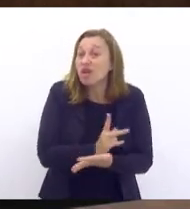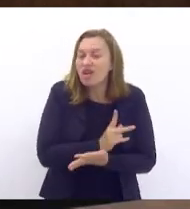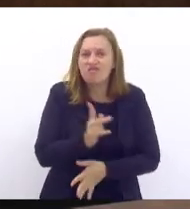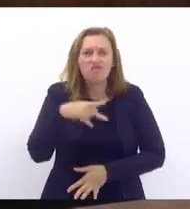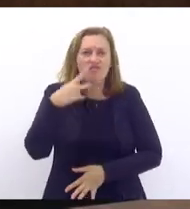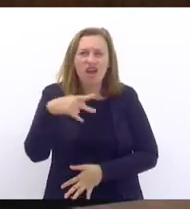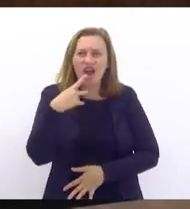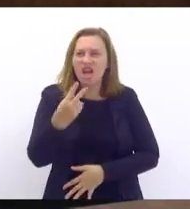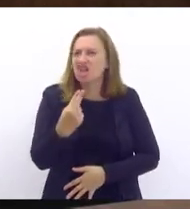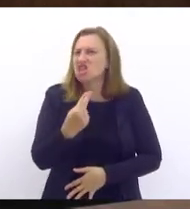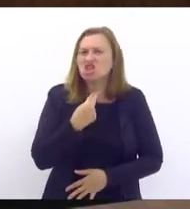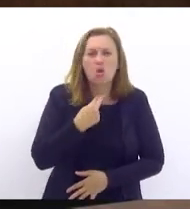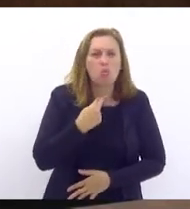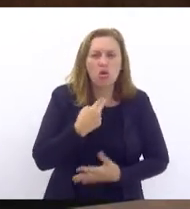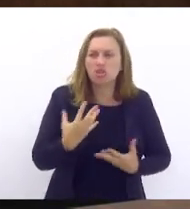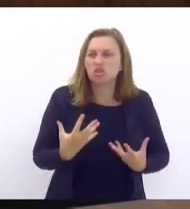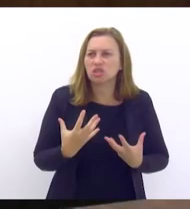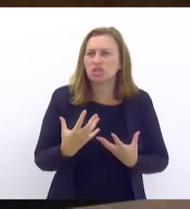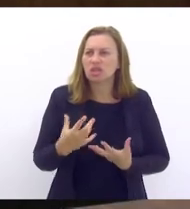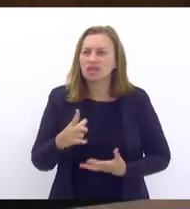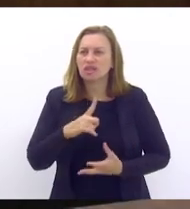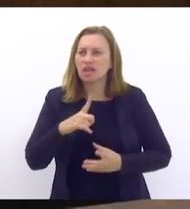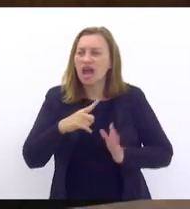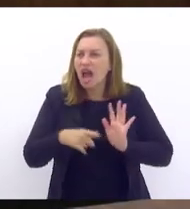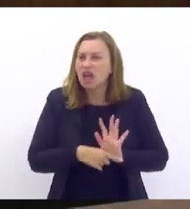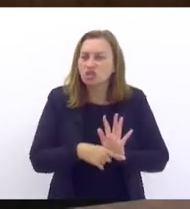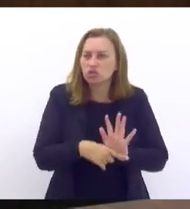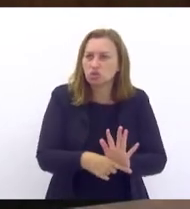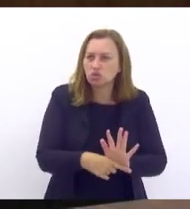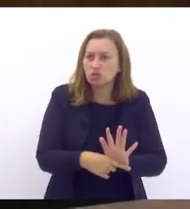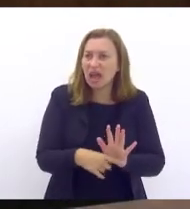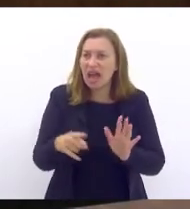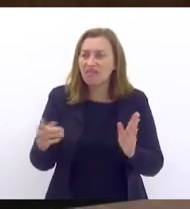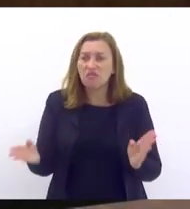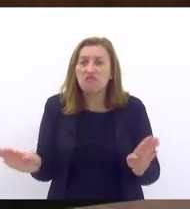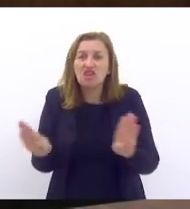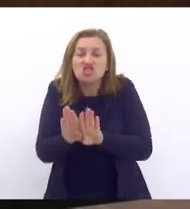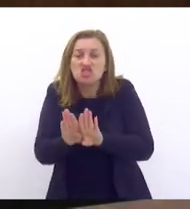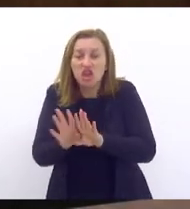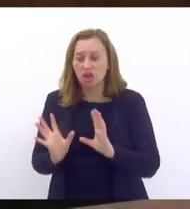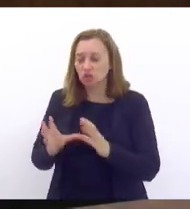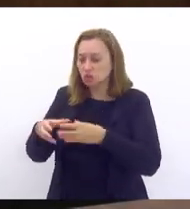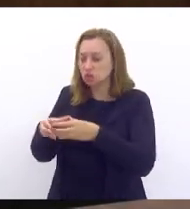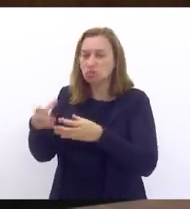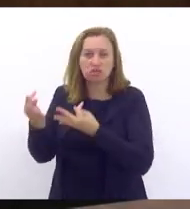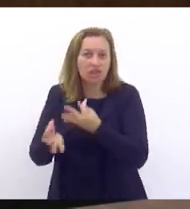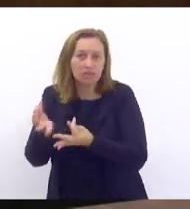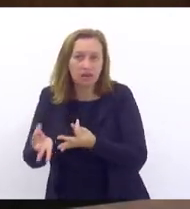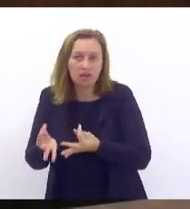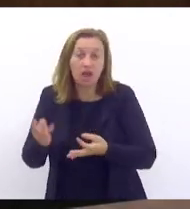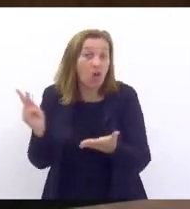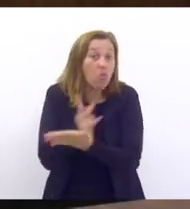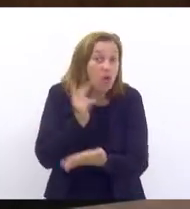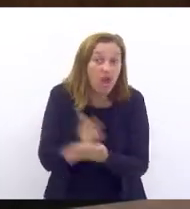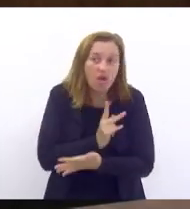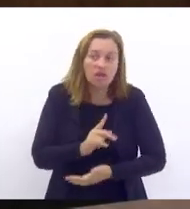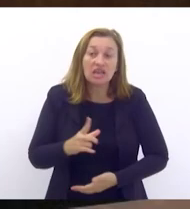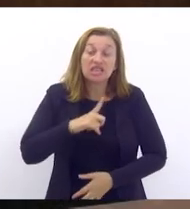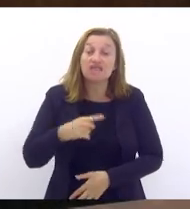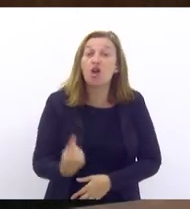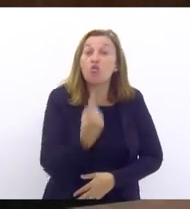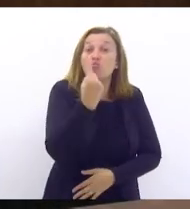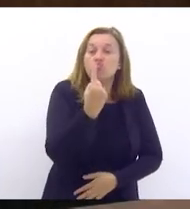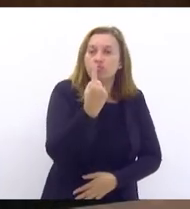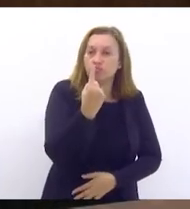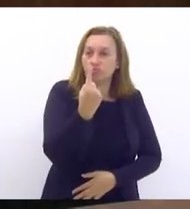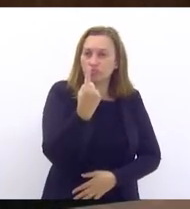dizer que não pode receber auxílio, ou então vamos fechar as comunidades terapêuticas. Se tiver